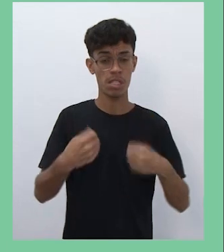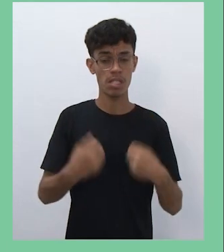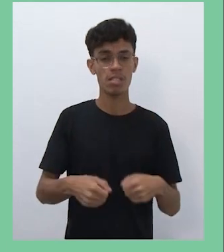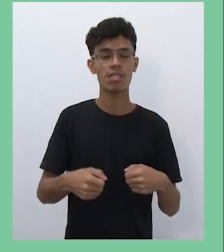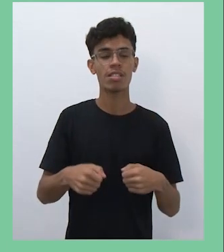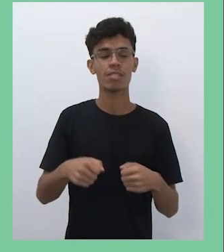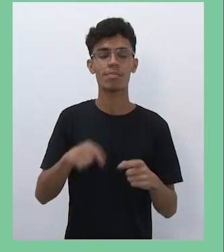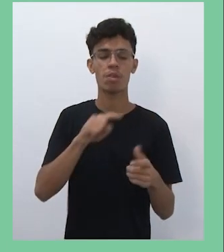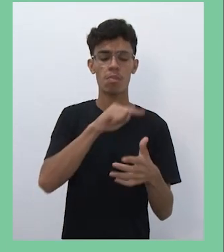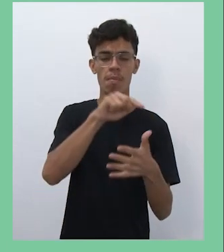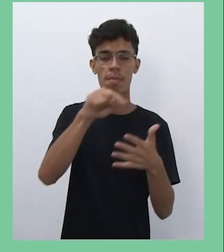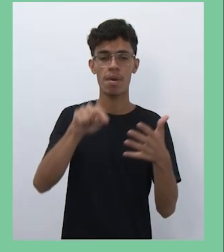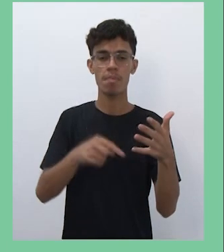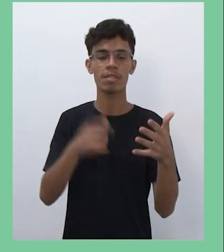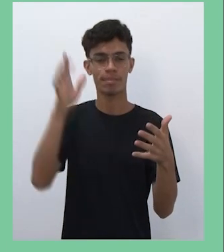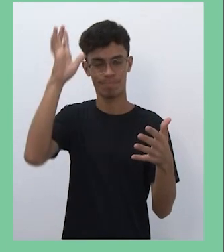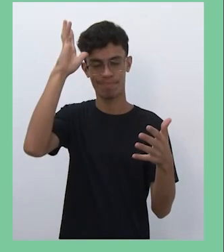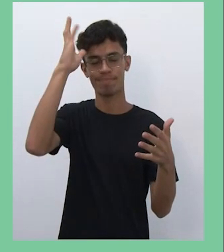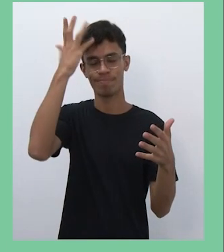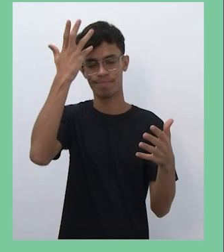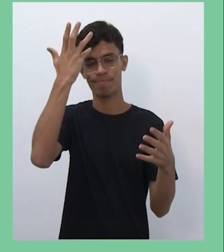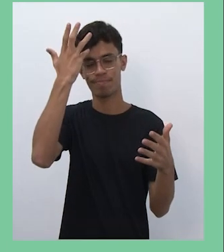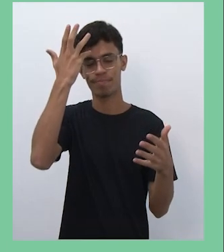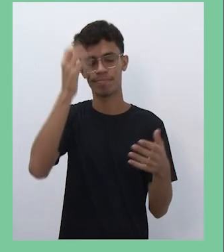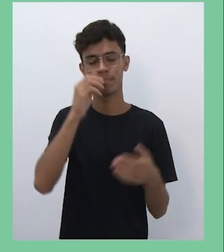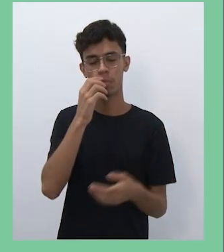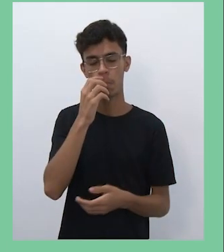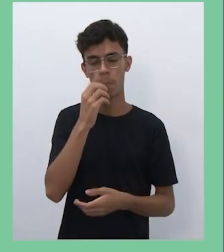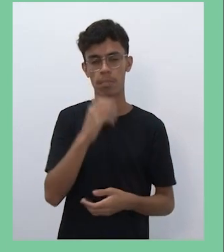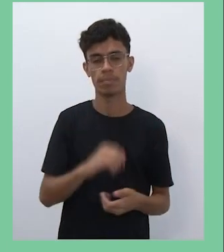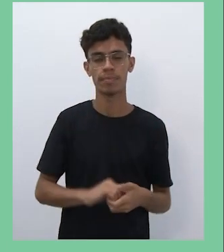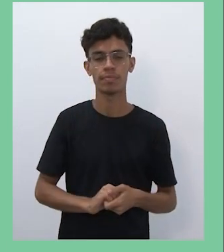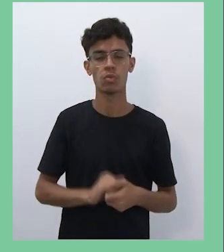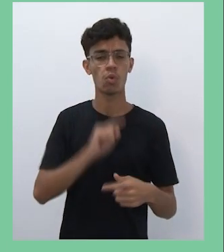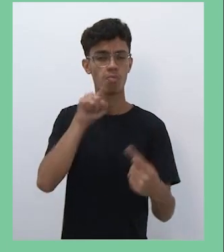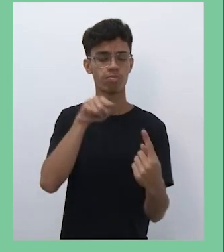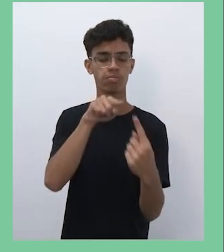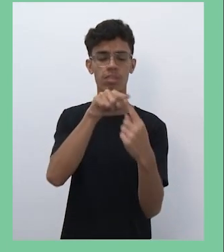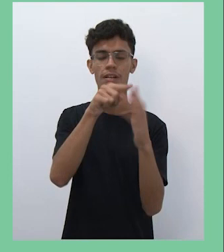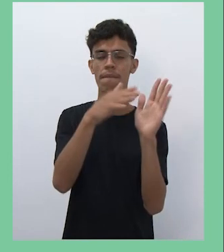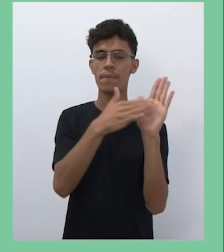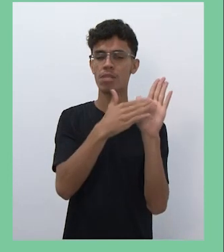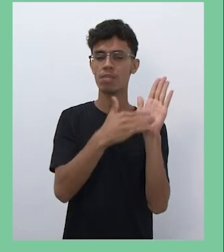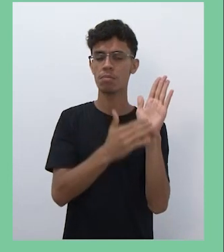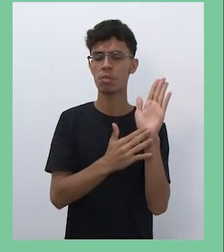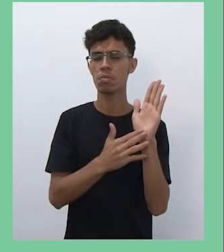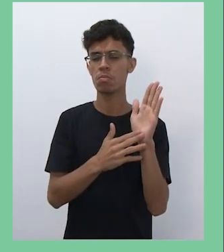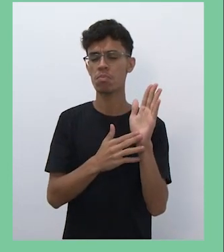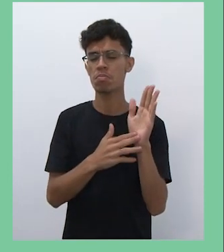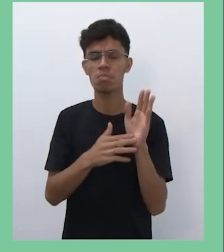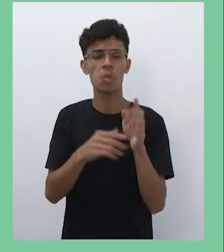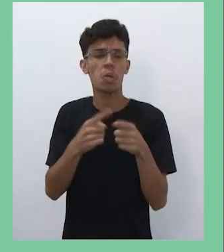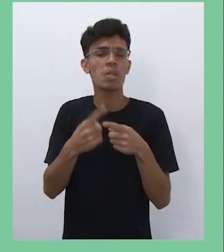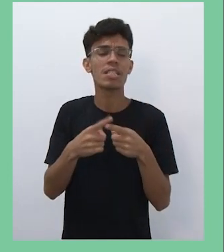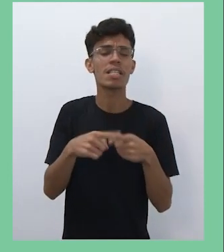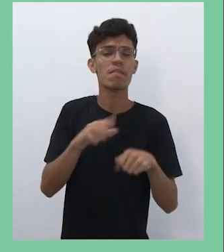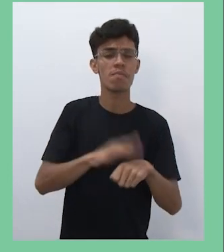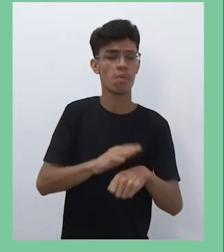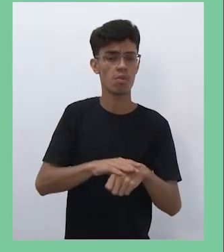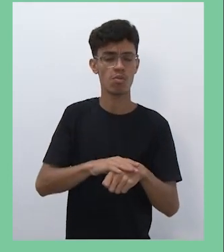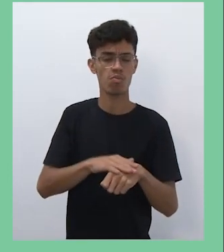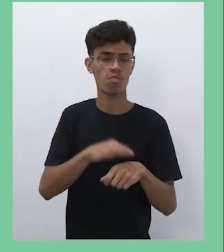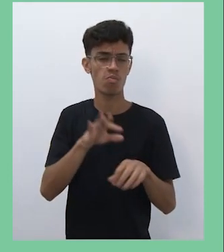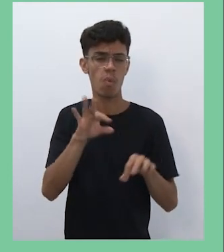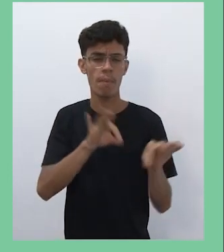dos problemas existentes. Também tem que ter objetivos. Para que fazemos o projeto? Qual é o